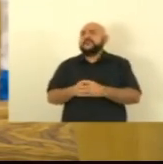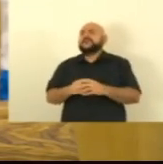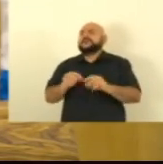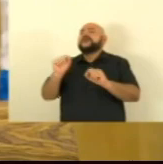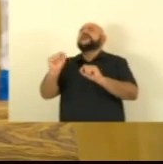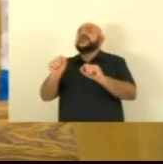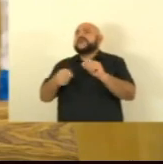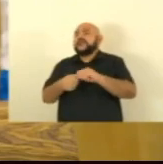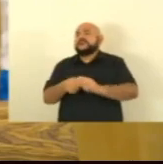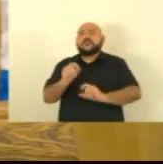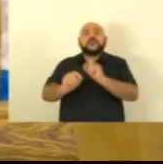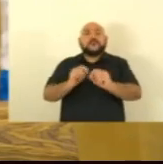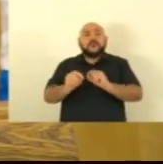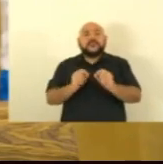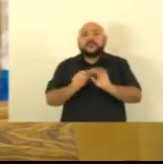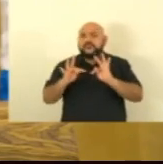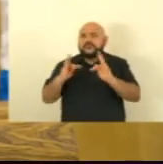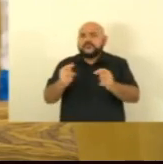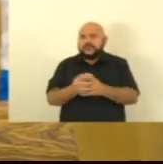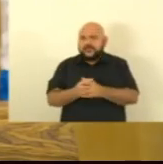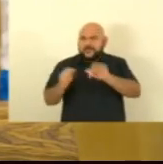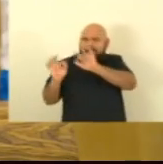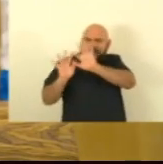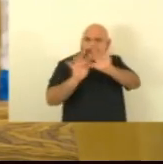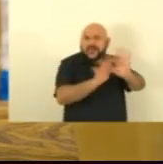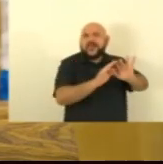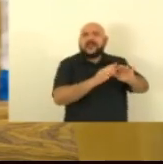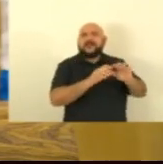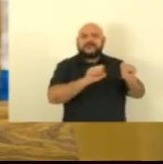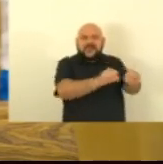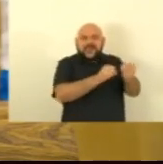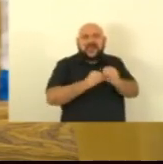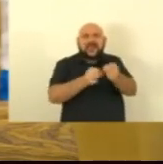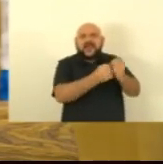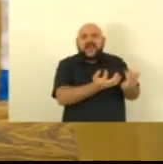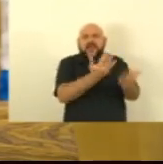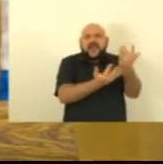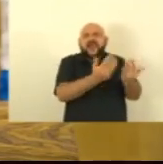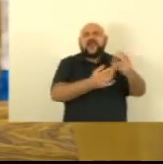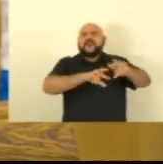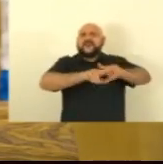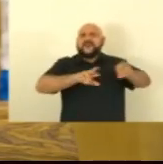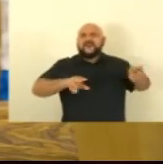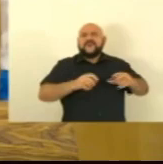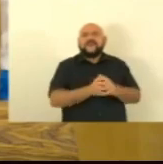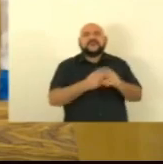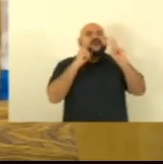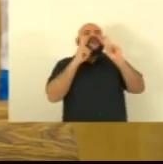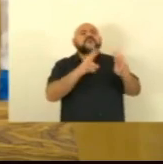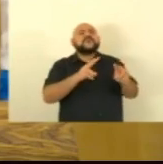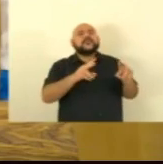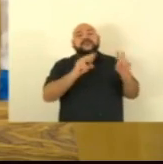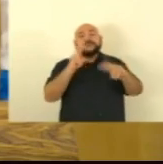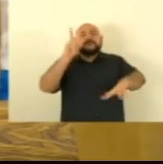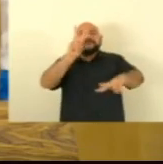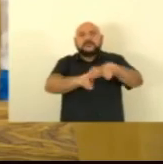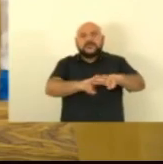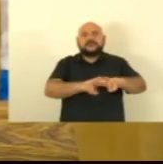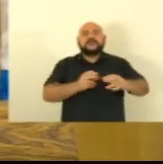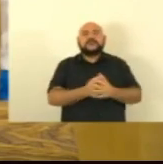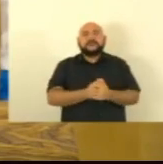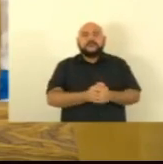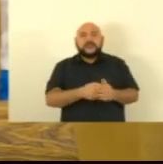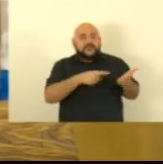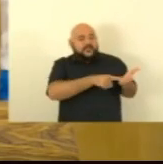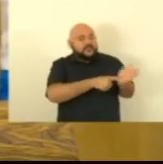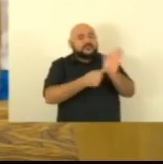envolvidos em invasões, em ataques terroristas. E aqui, agora, a gente está protocolando um novo. Um projeto que